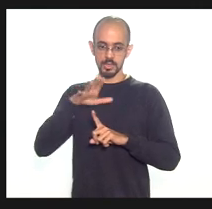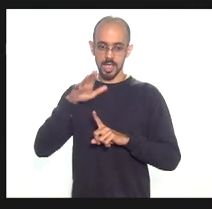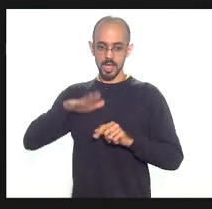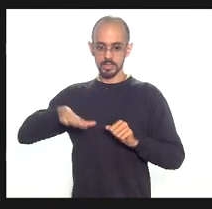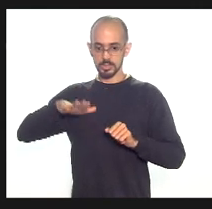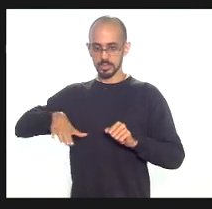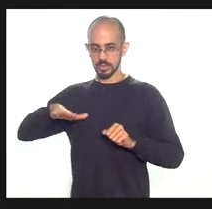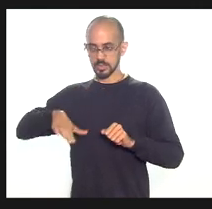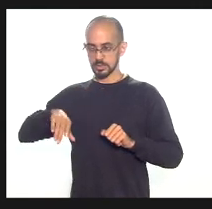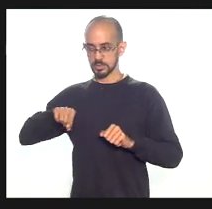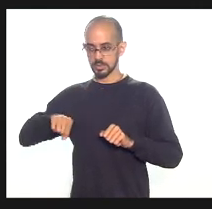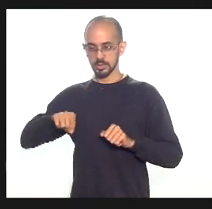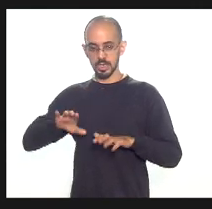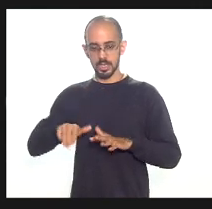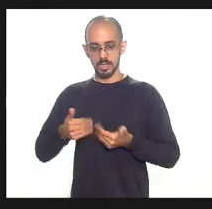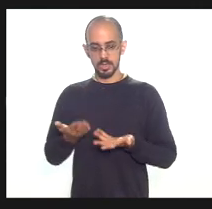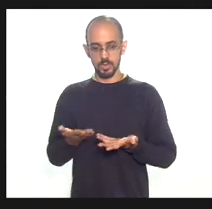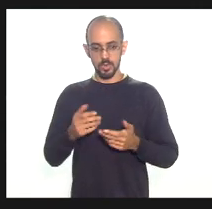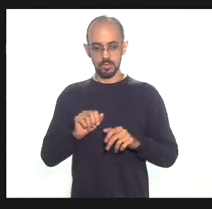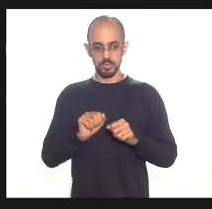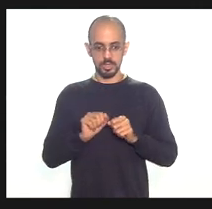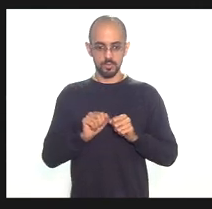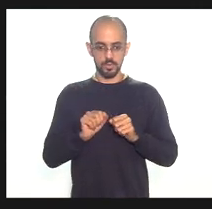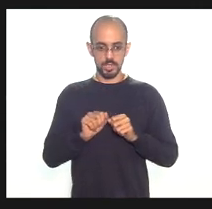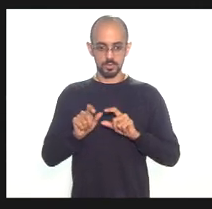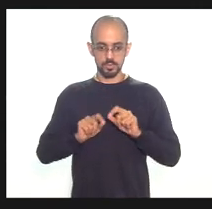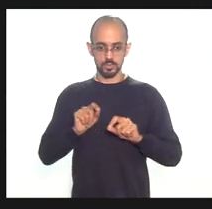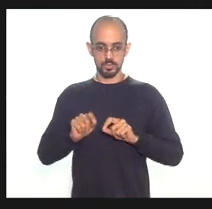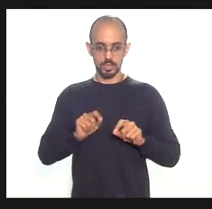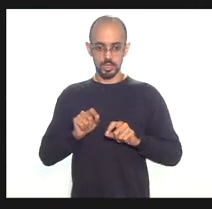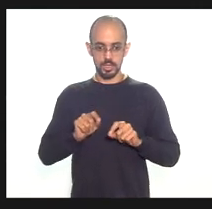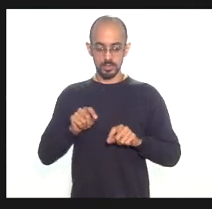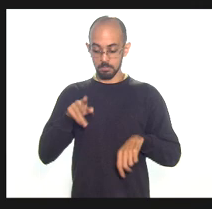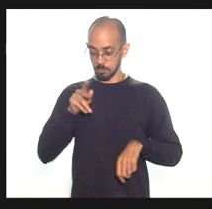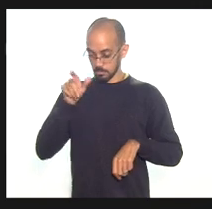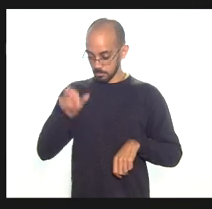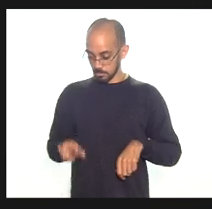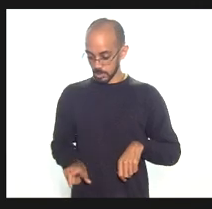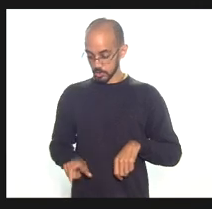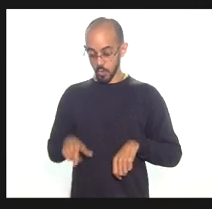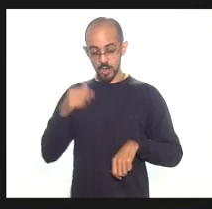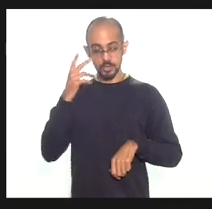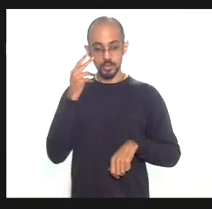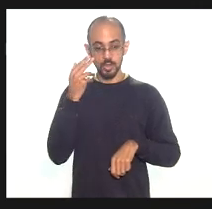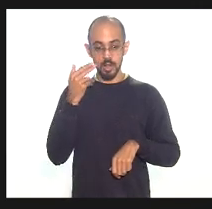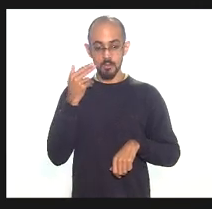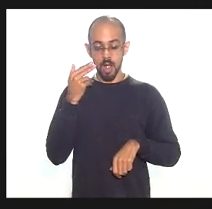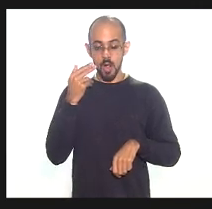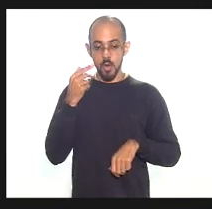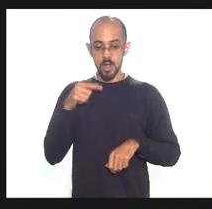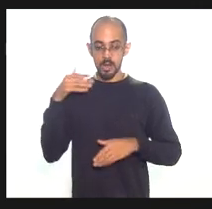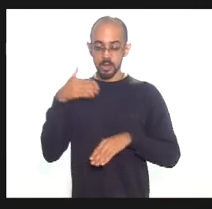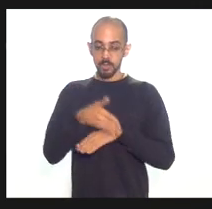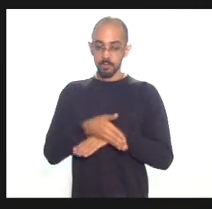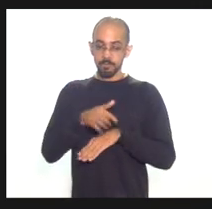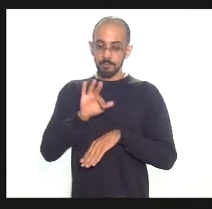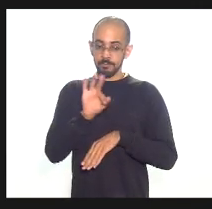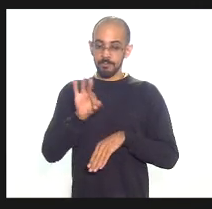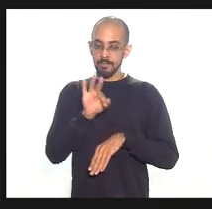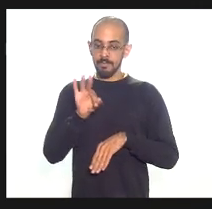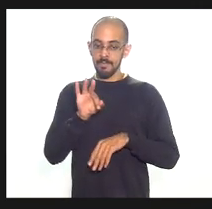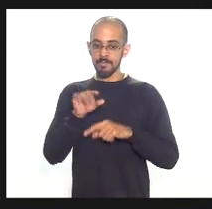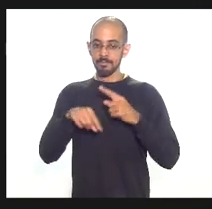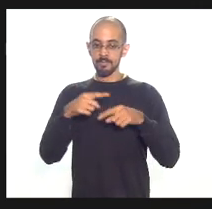crianças aí você pega aí pessoas super normais que entraram na faculdade daqui a pouco está